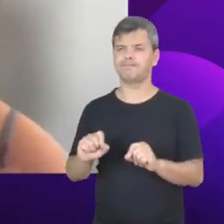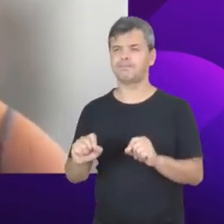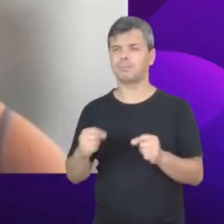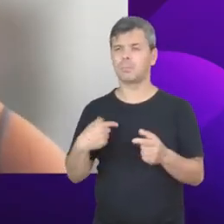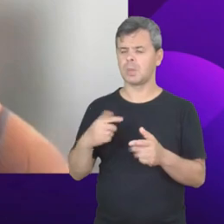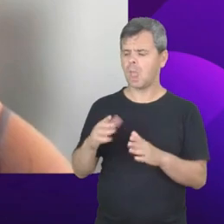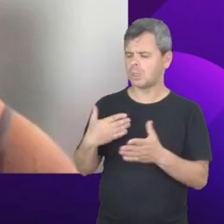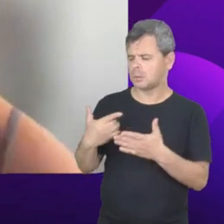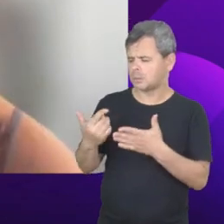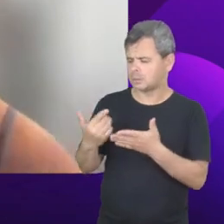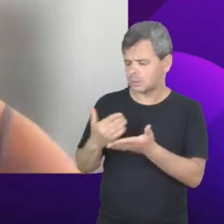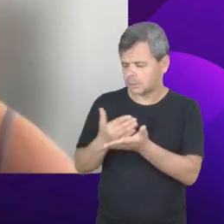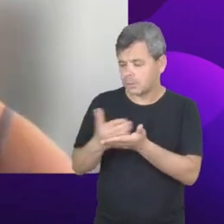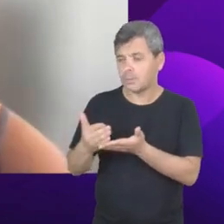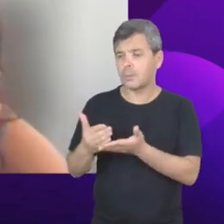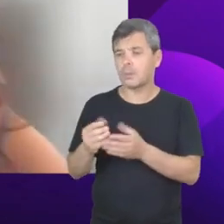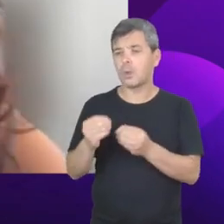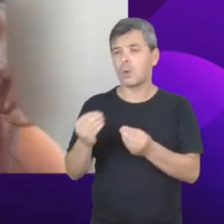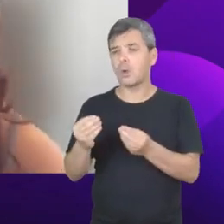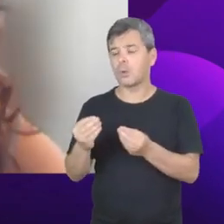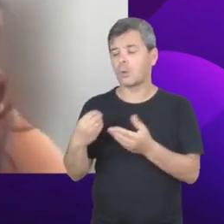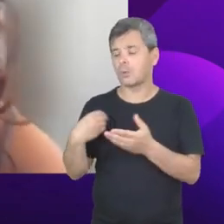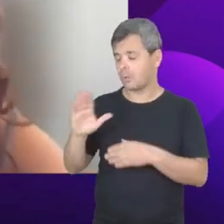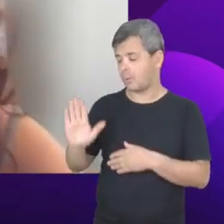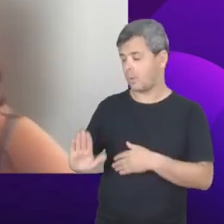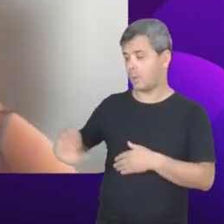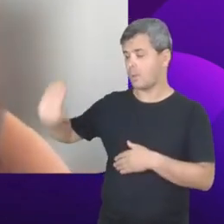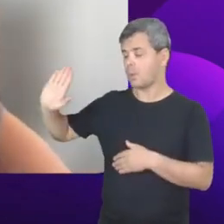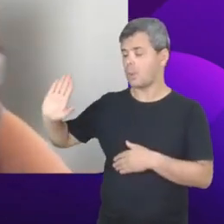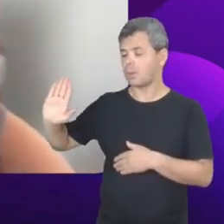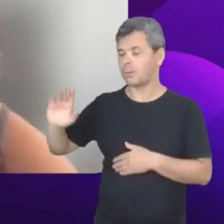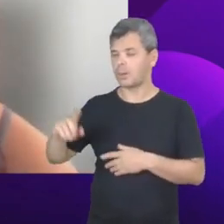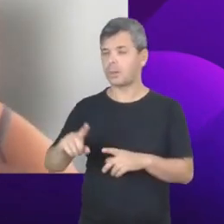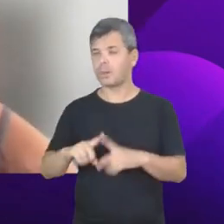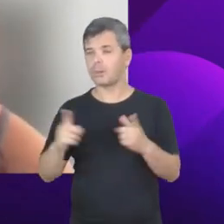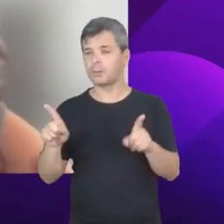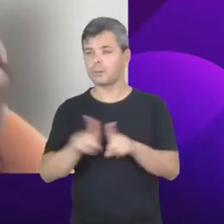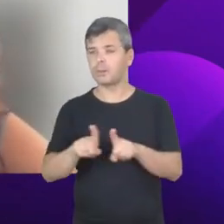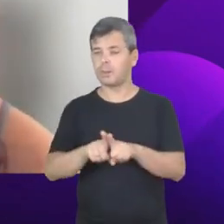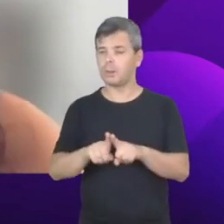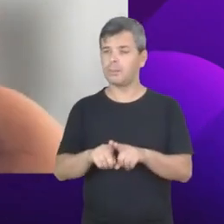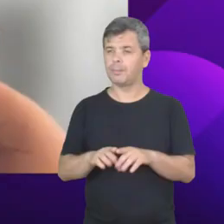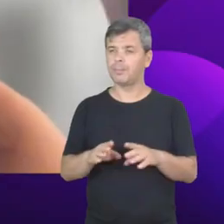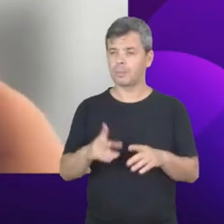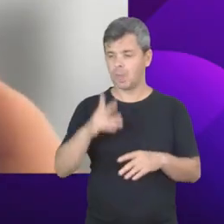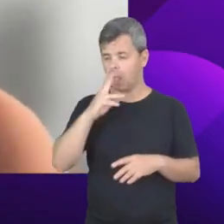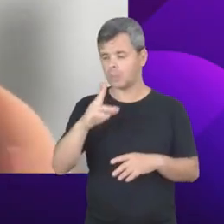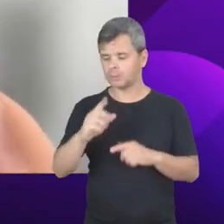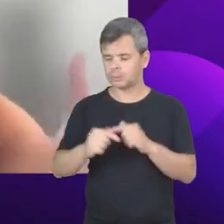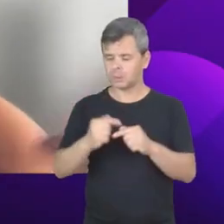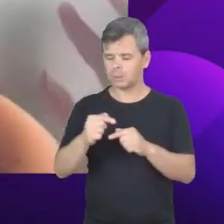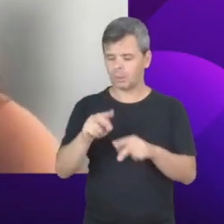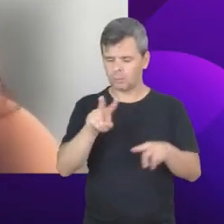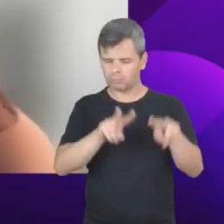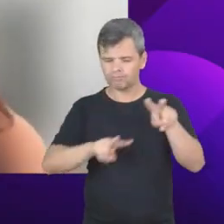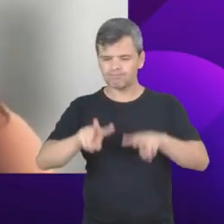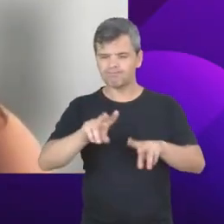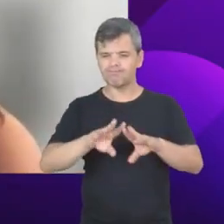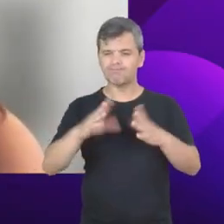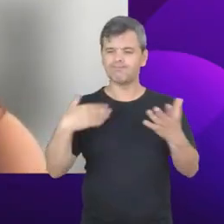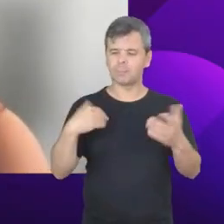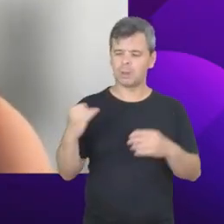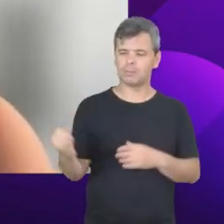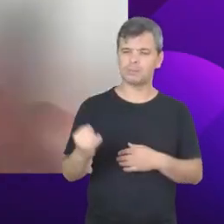essas iniciativas com seus mandatos ou com suas campanhas, e também isso acho que gera uma visibilidade, gera